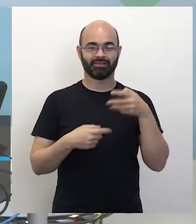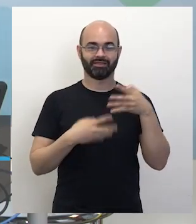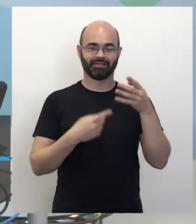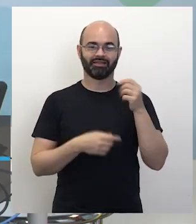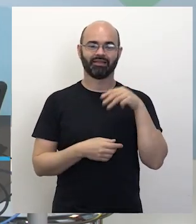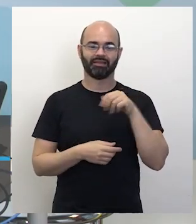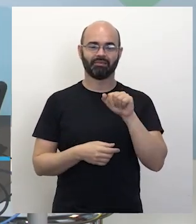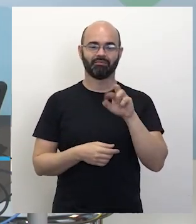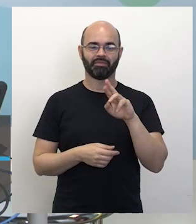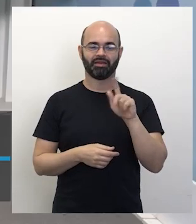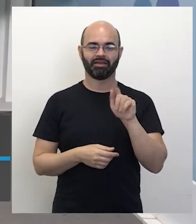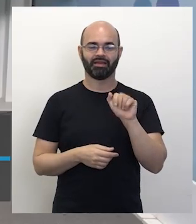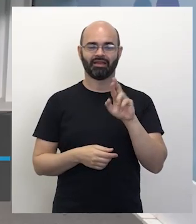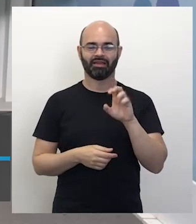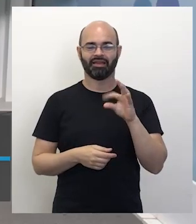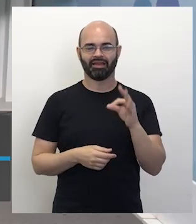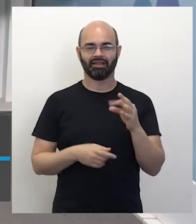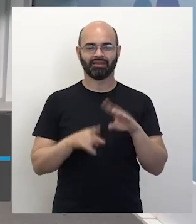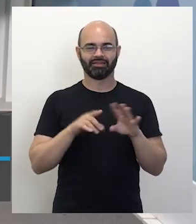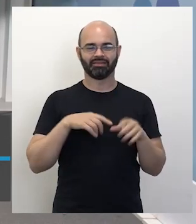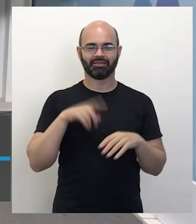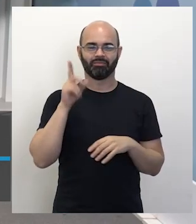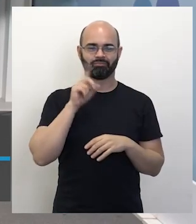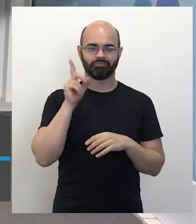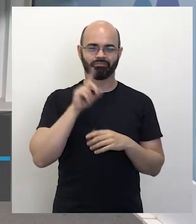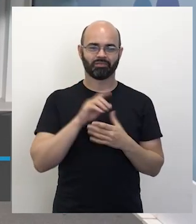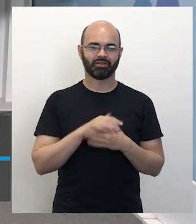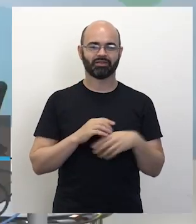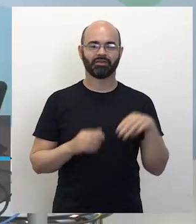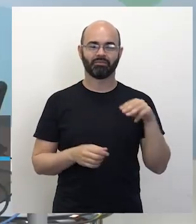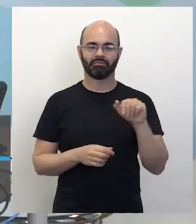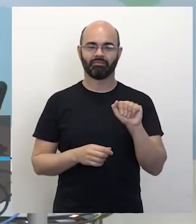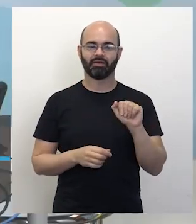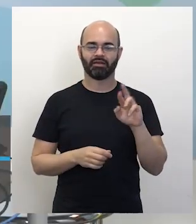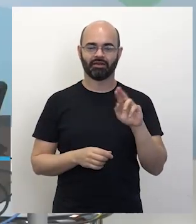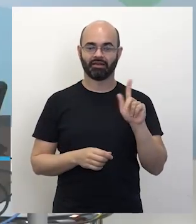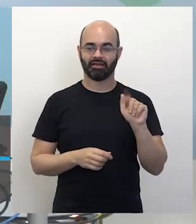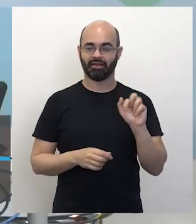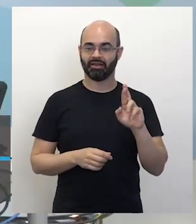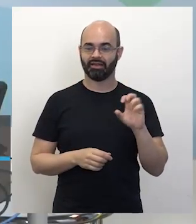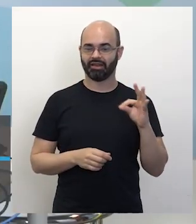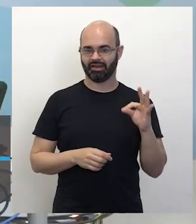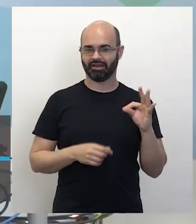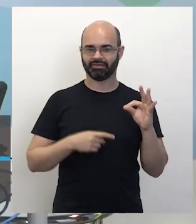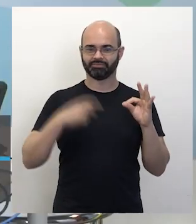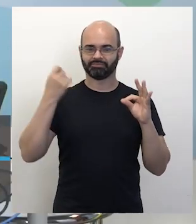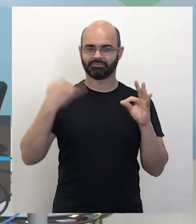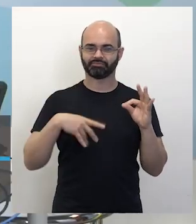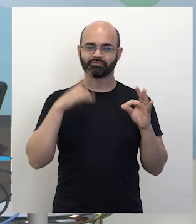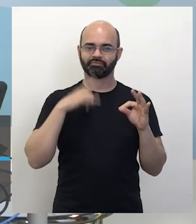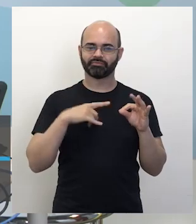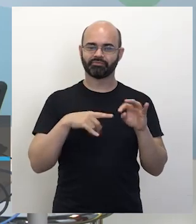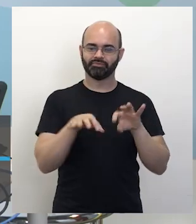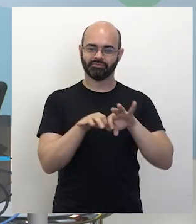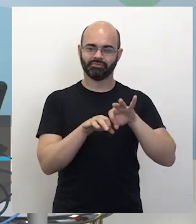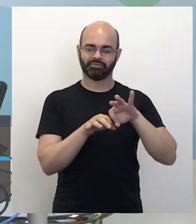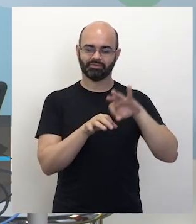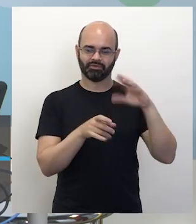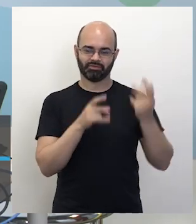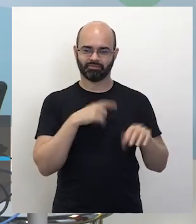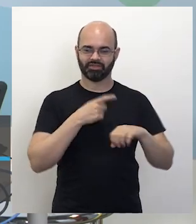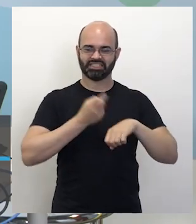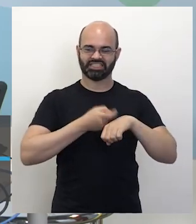a gente aqui no site, antropóloga norte-americana, né? A Margaret Mead, que fala sobre o fêmur curado como sinal